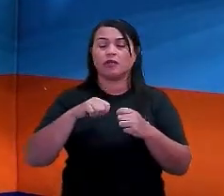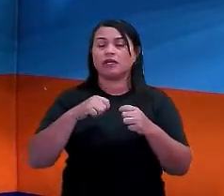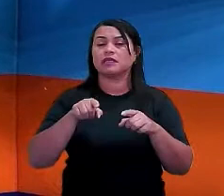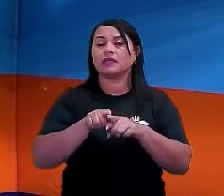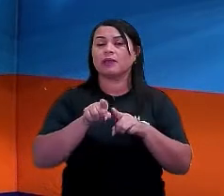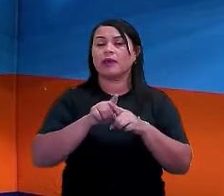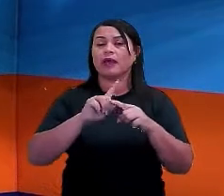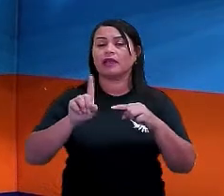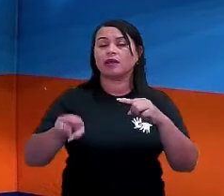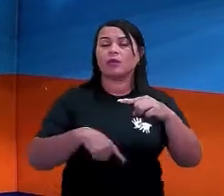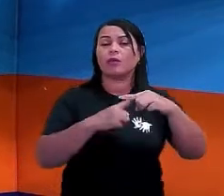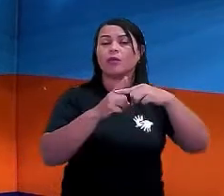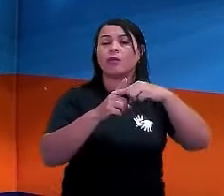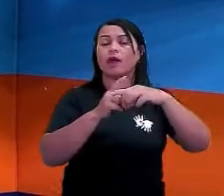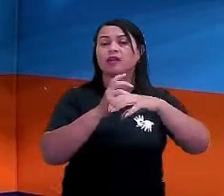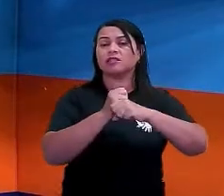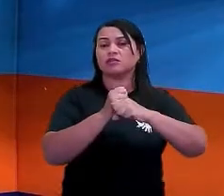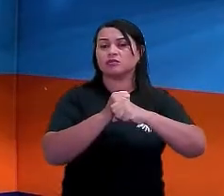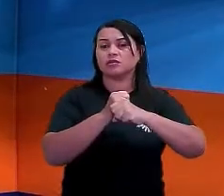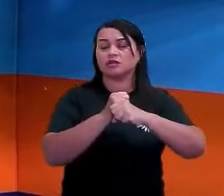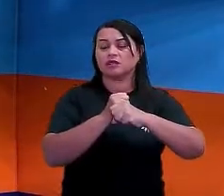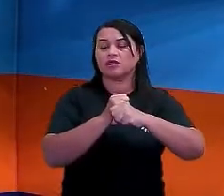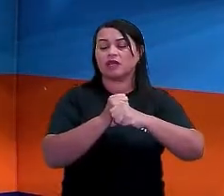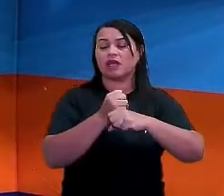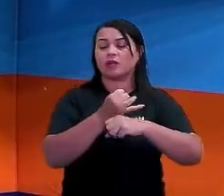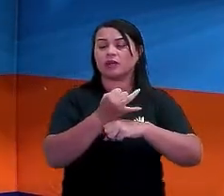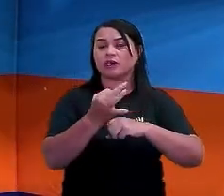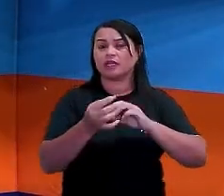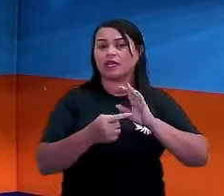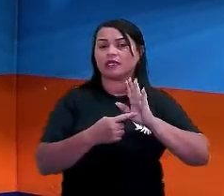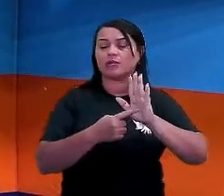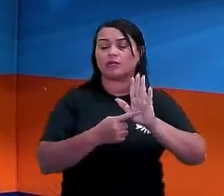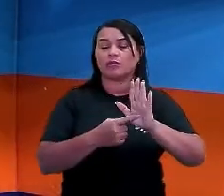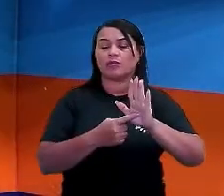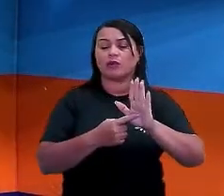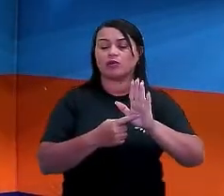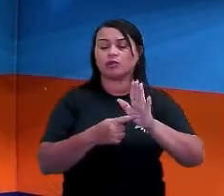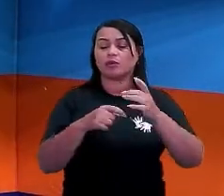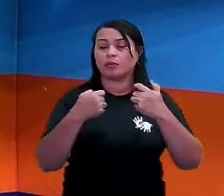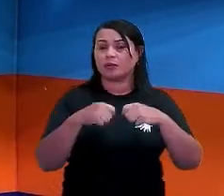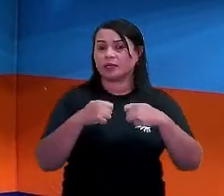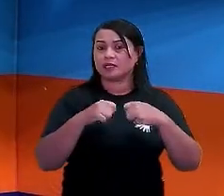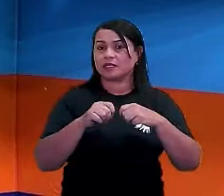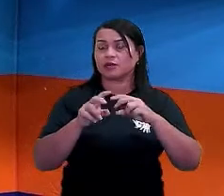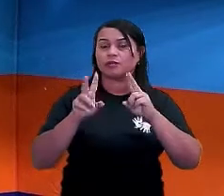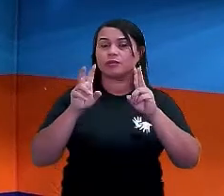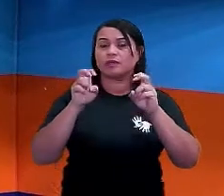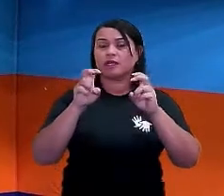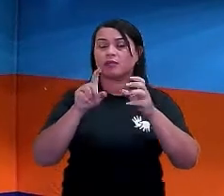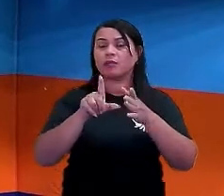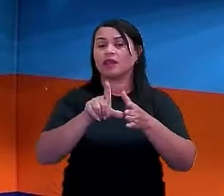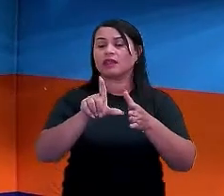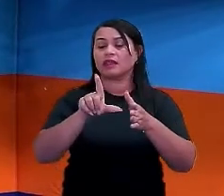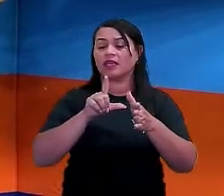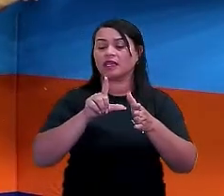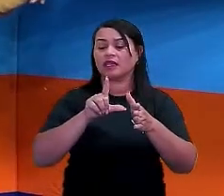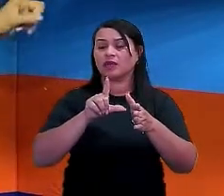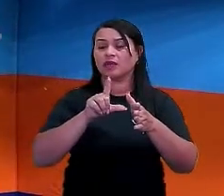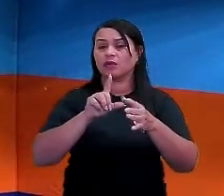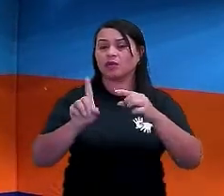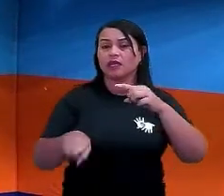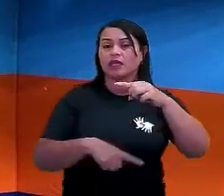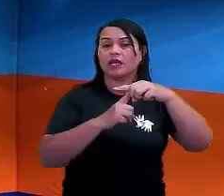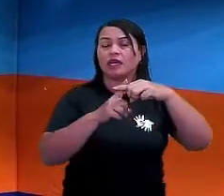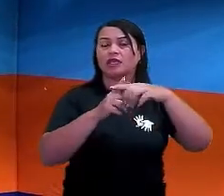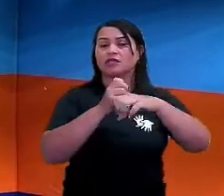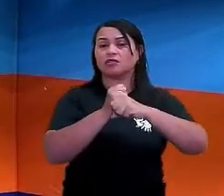precisei adicionar ao valor que representa, né? Eu precisei do termo anterior e adicionar a